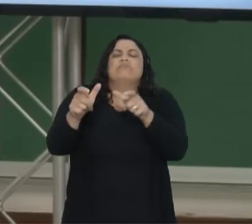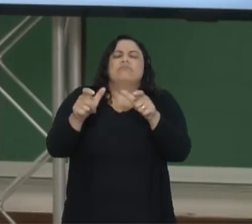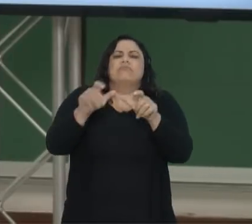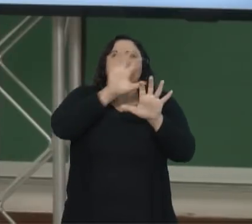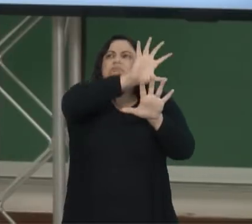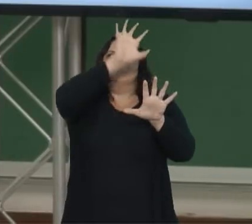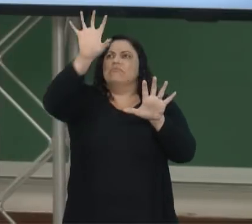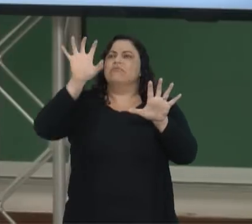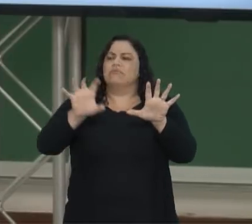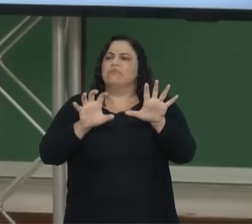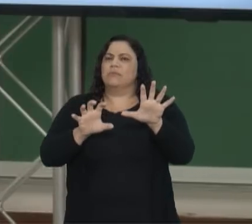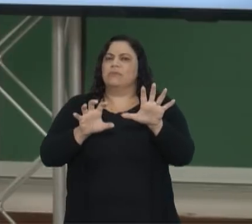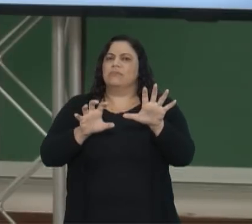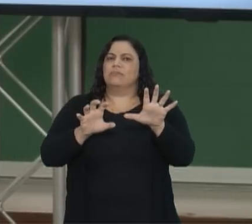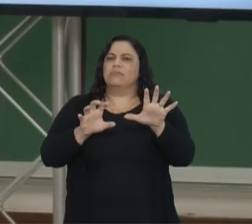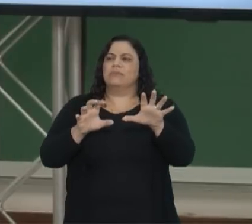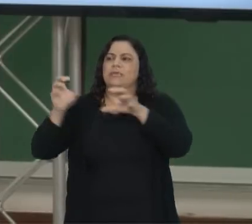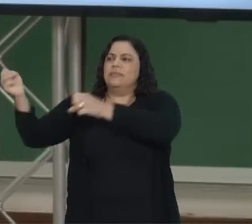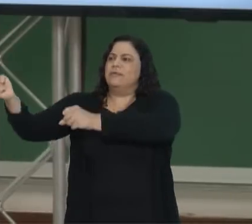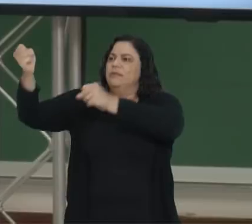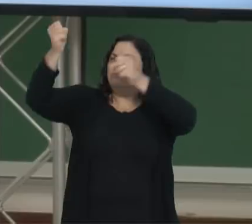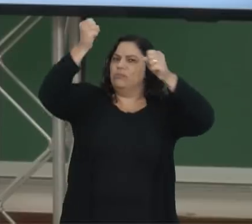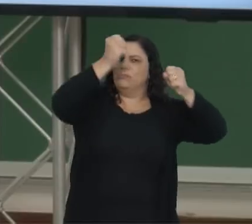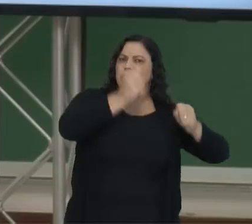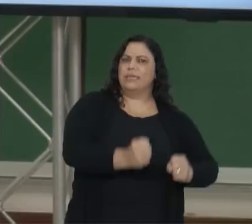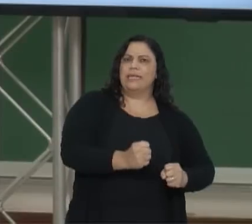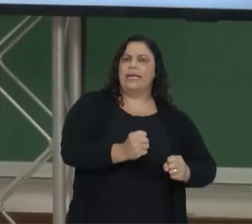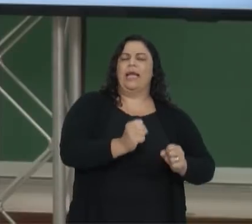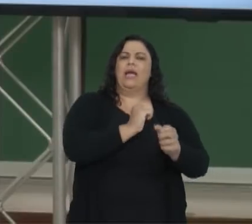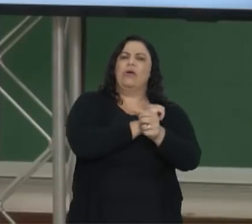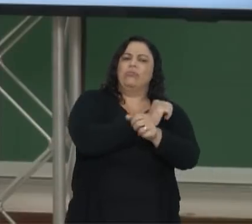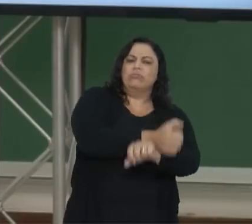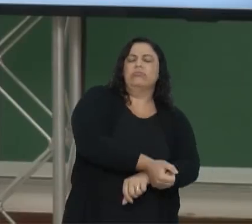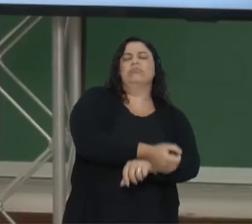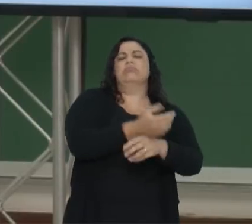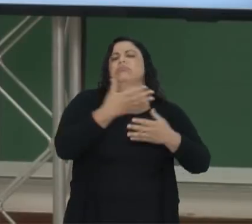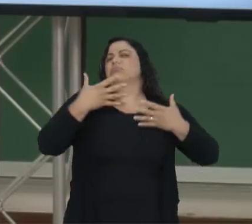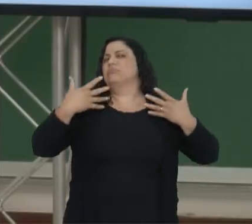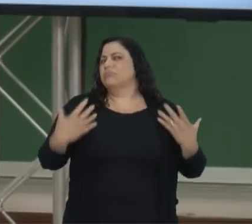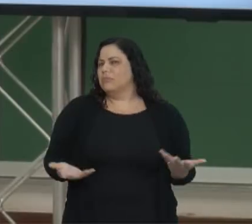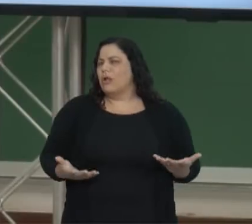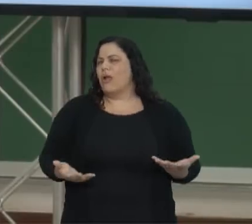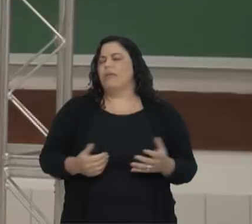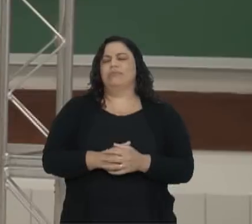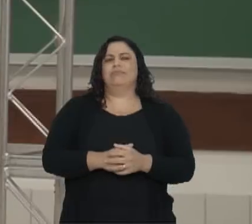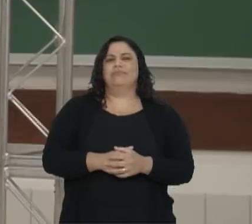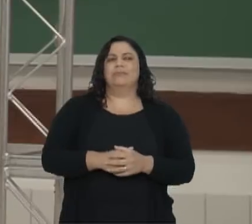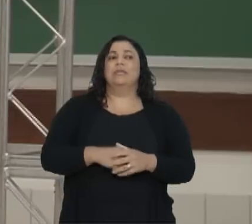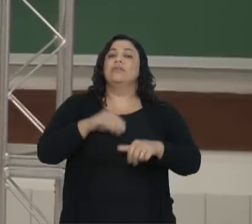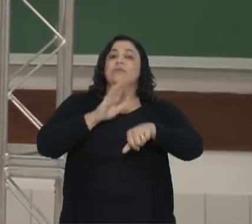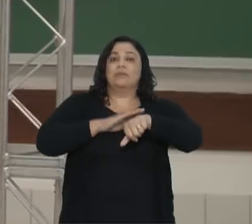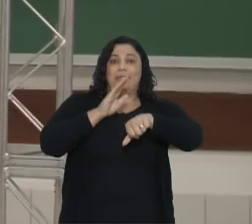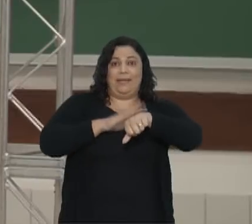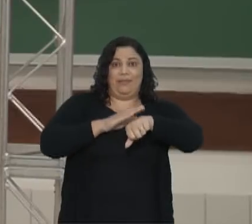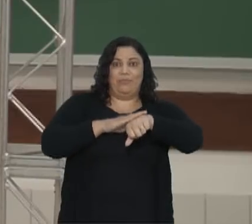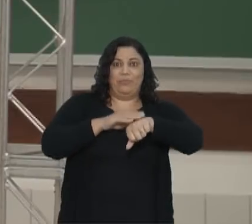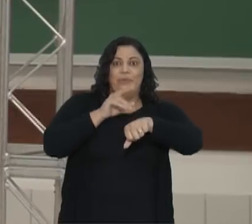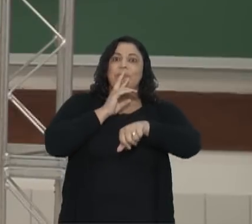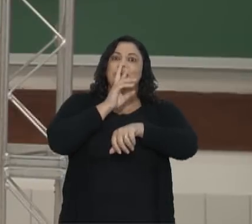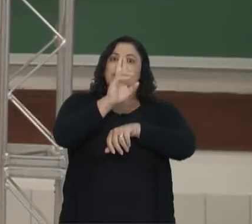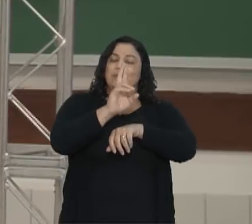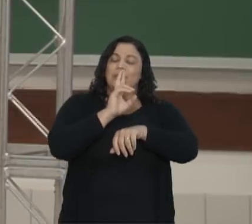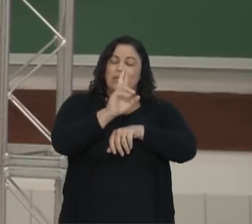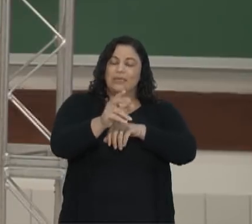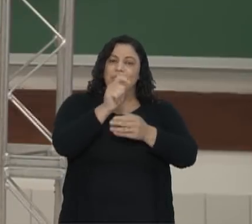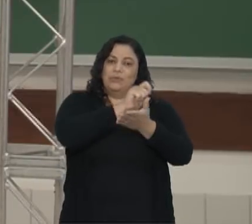escravizados? E como era a rotina de trabalho dos escravos? Então, vou dar um tempinho maior para que vocês respondam as perguntas lá no caderno e